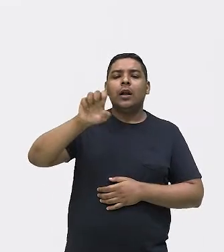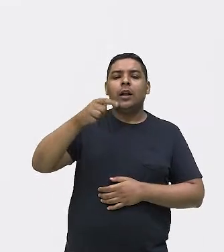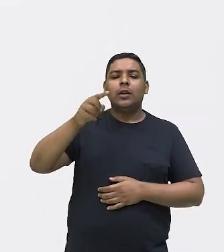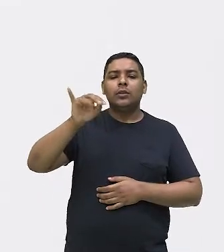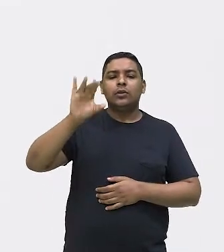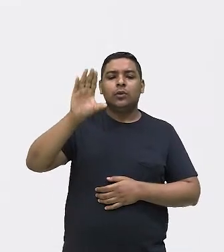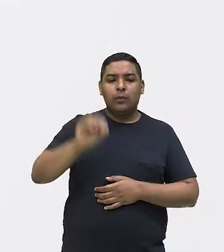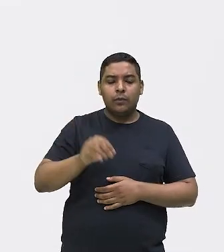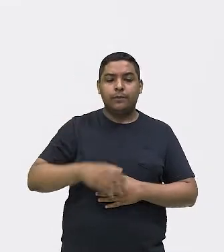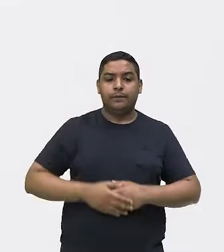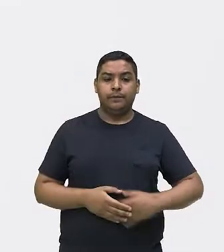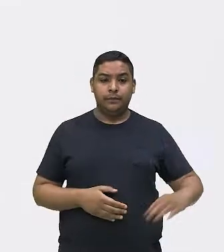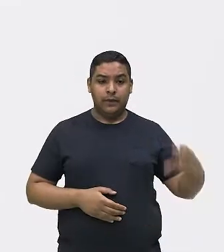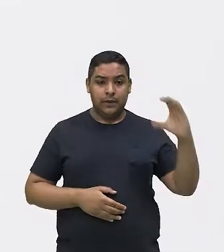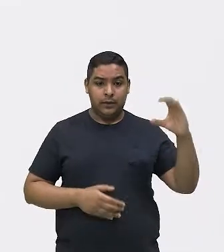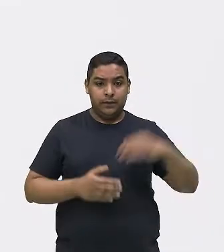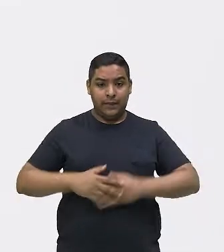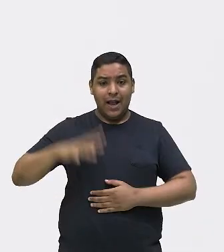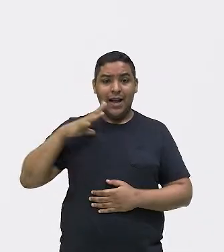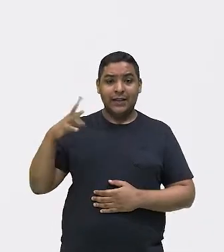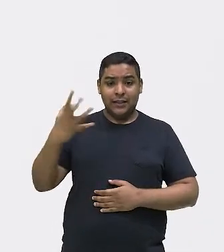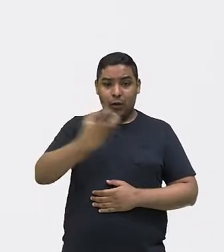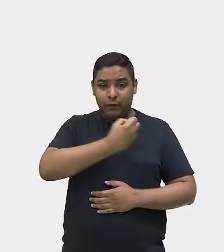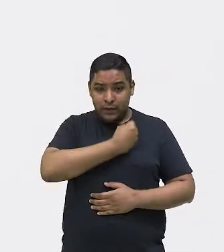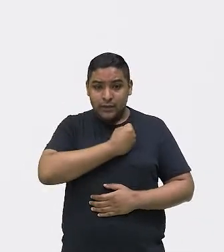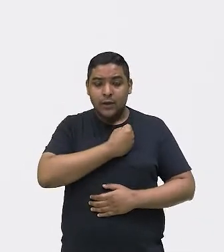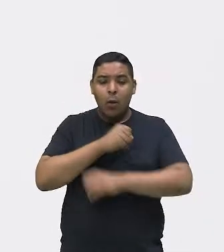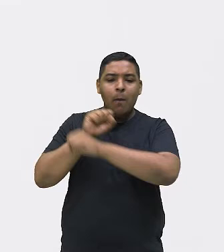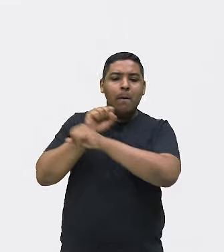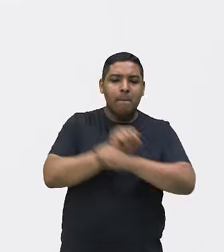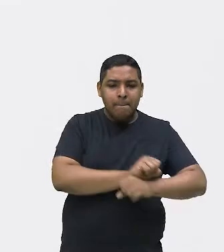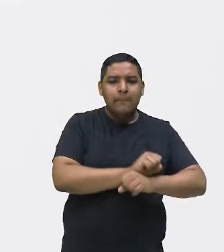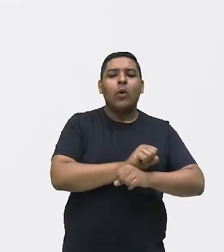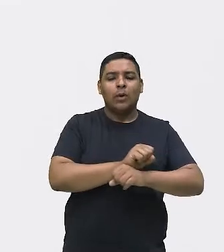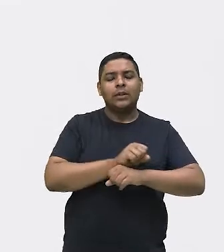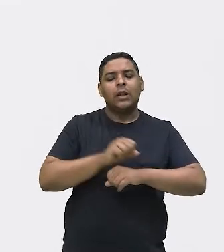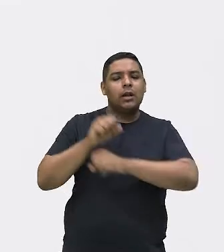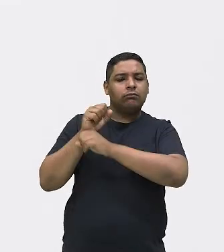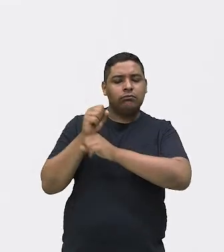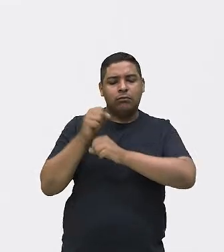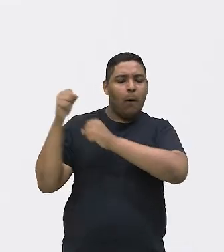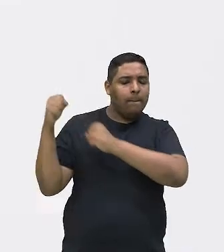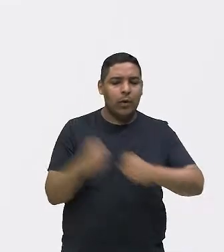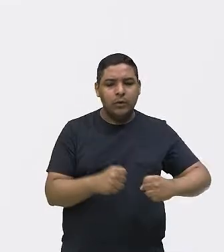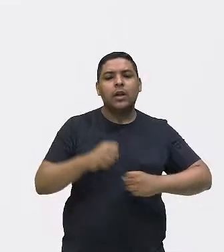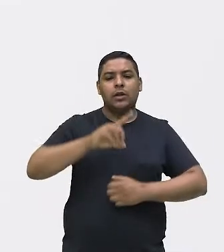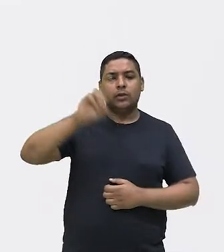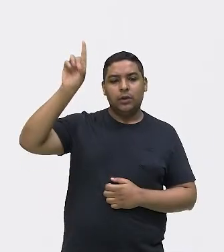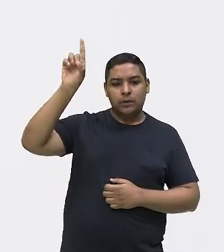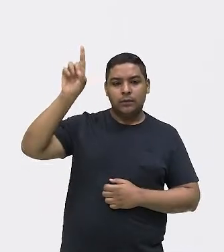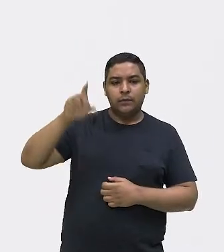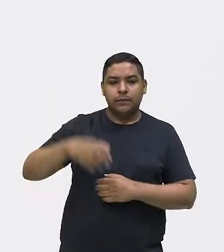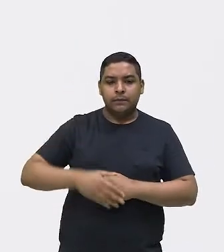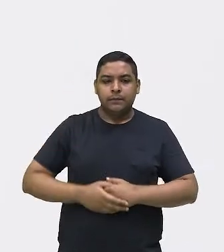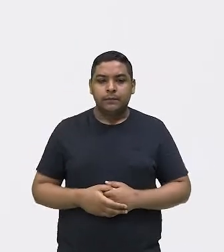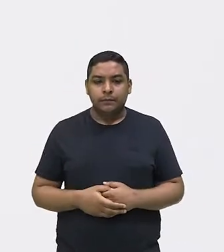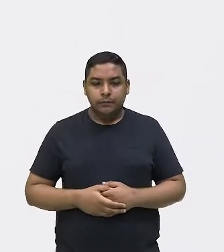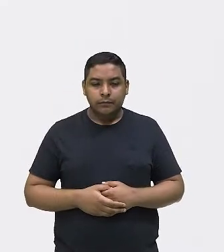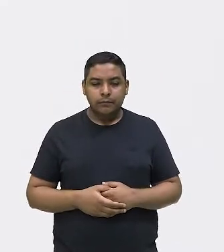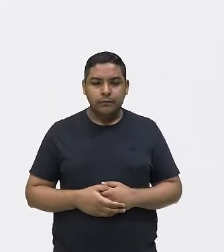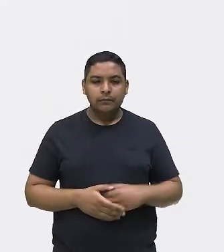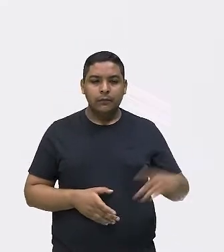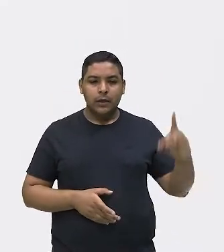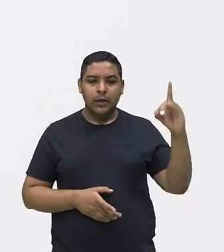o que é a salvação da condição mortal pelo poder de Deus. A letra D, é a essência